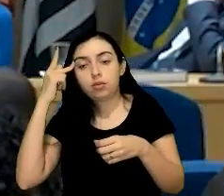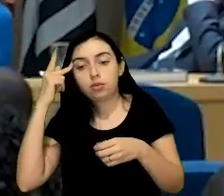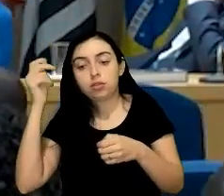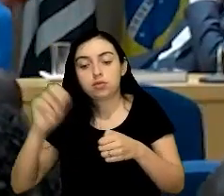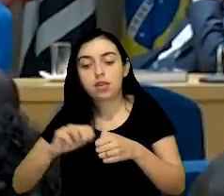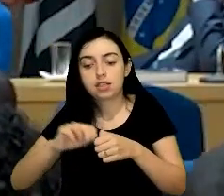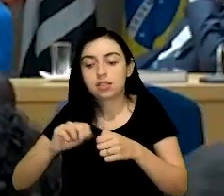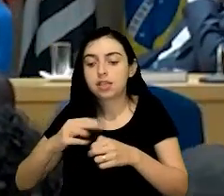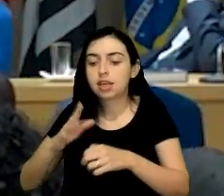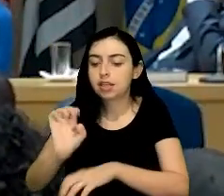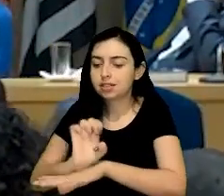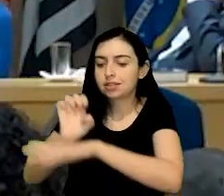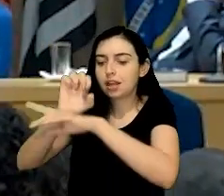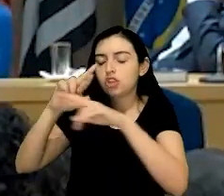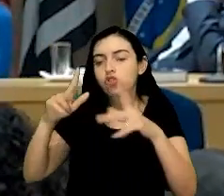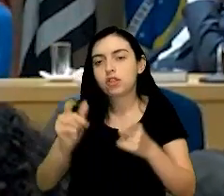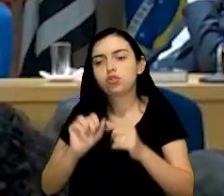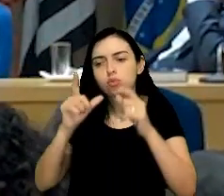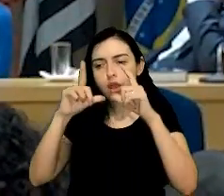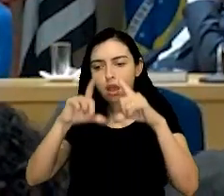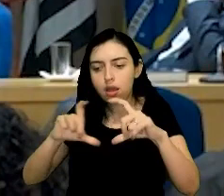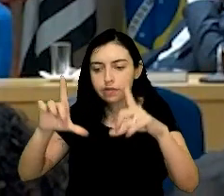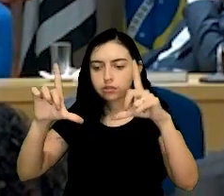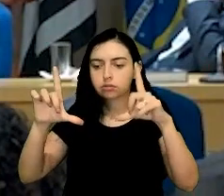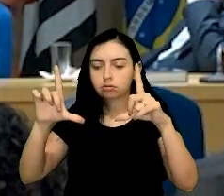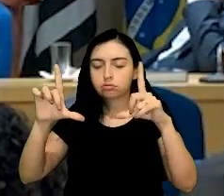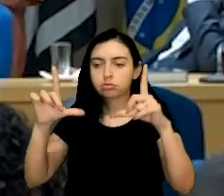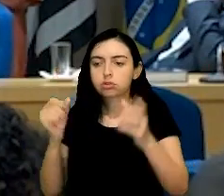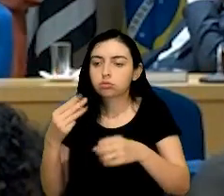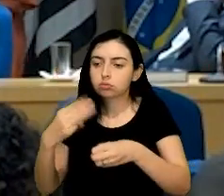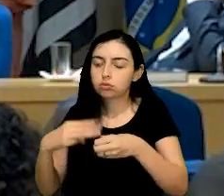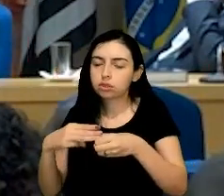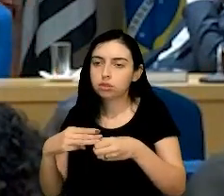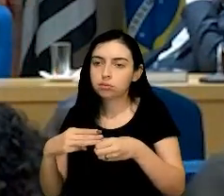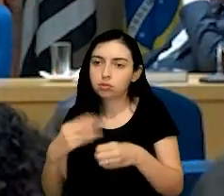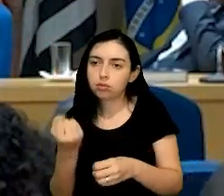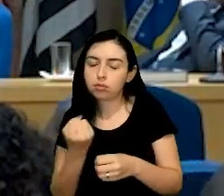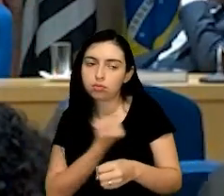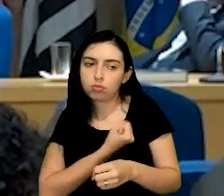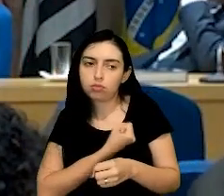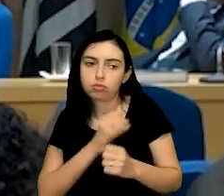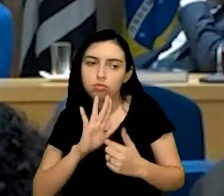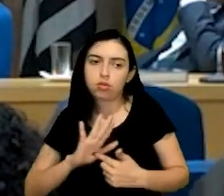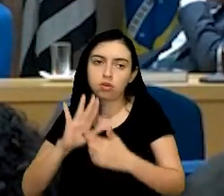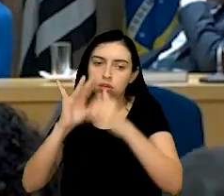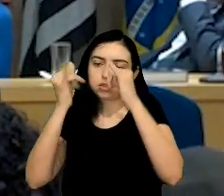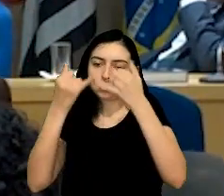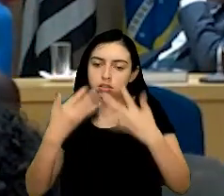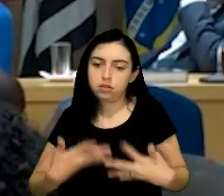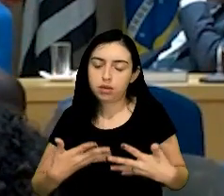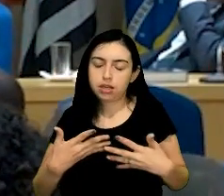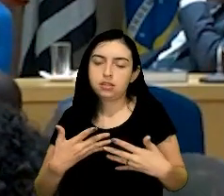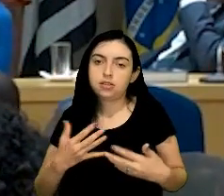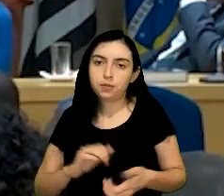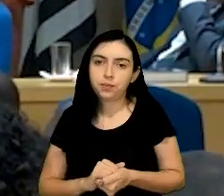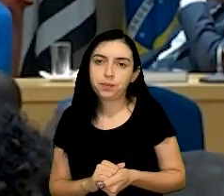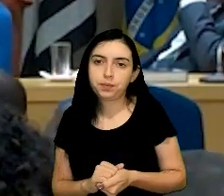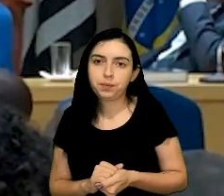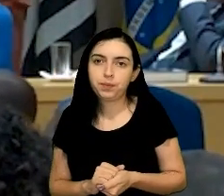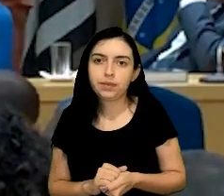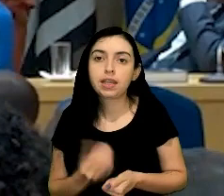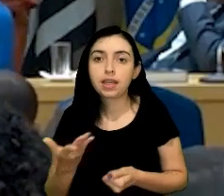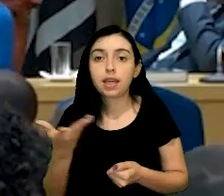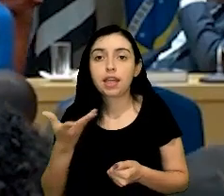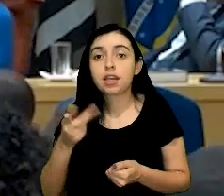é só dar um zoom bem dado no meio do município e aí vão aparecer todas essas informações. Tá? Queria só dizer que essas são